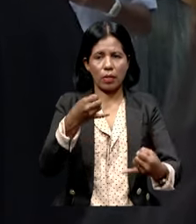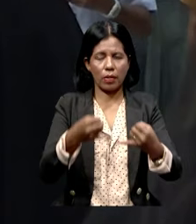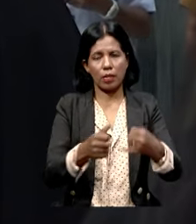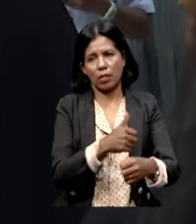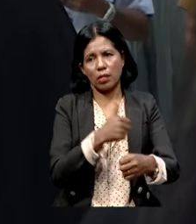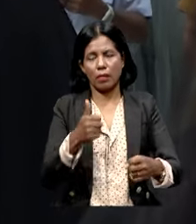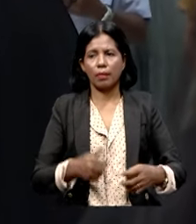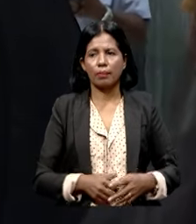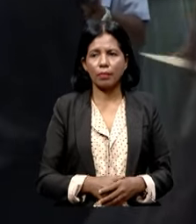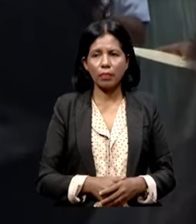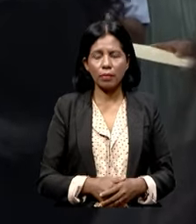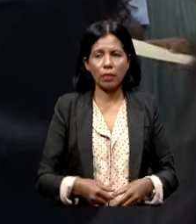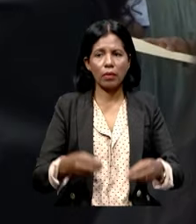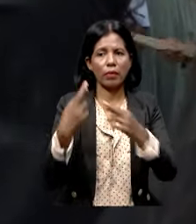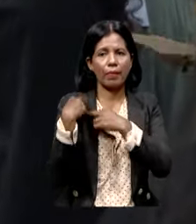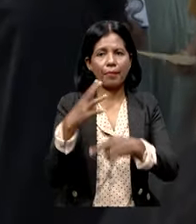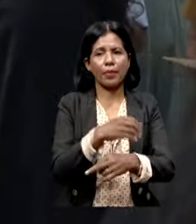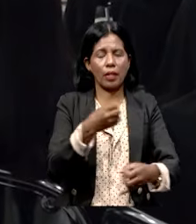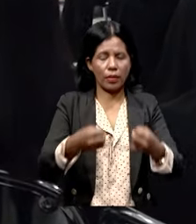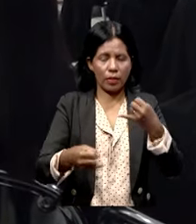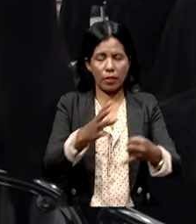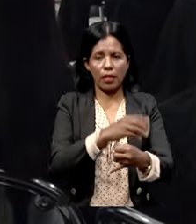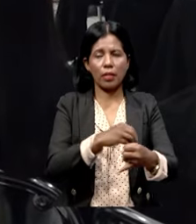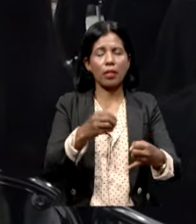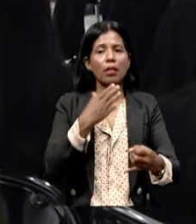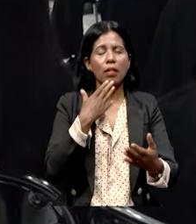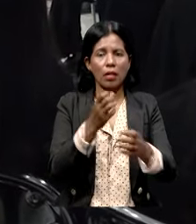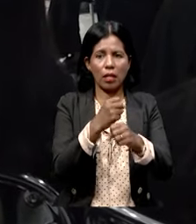Selo. Tomara de posse para oficial de justiça no adjunto escrivão, né?